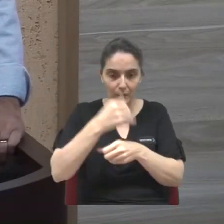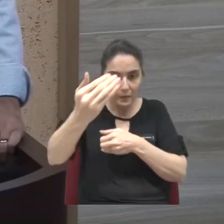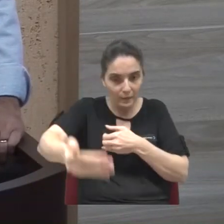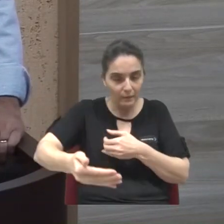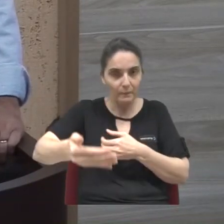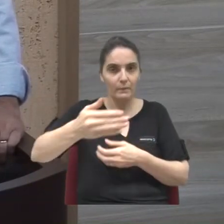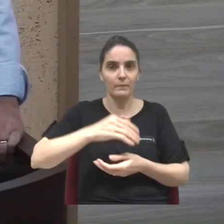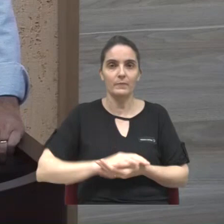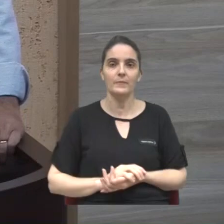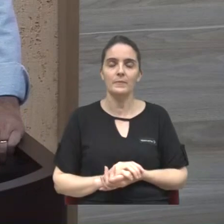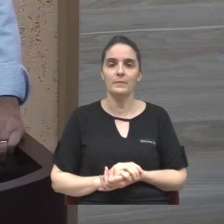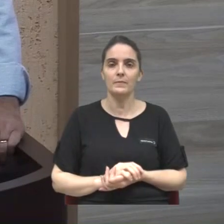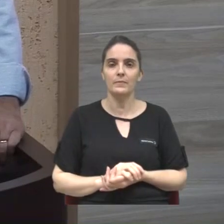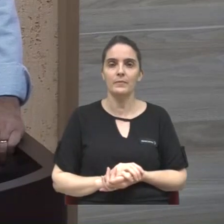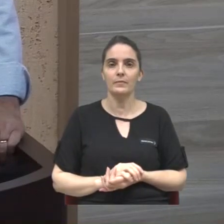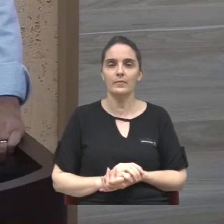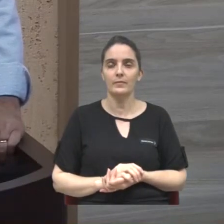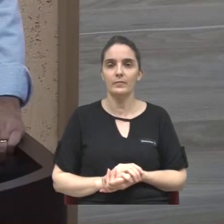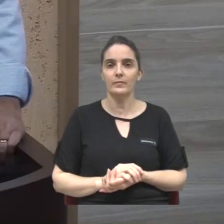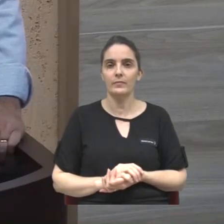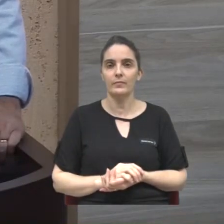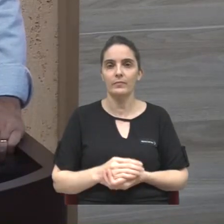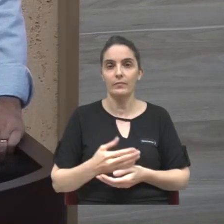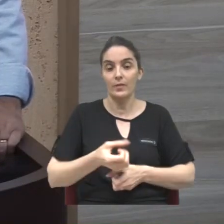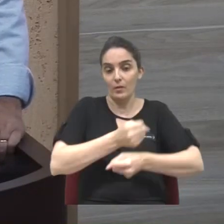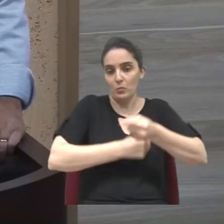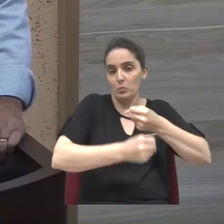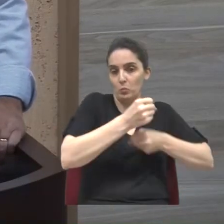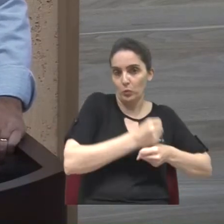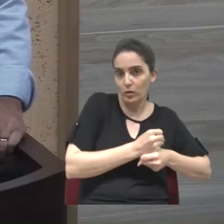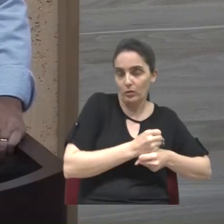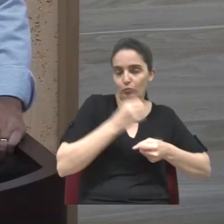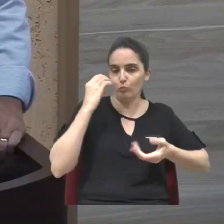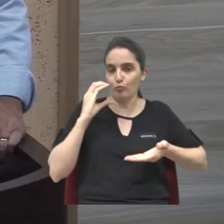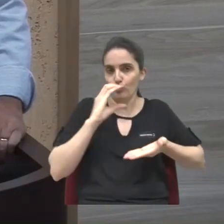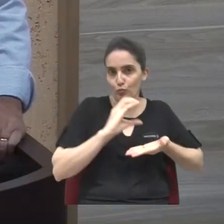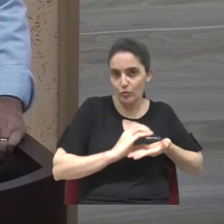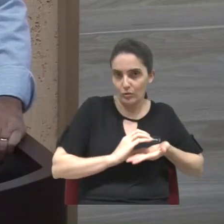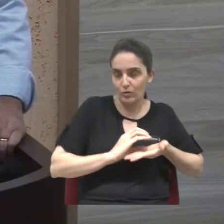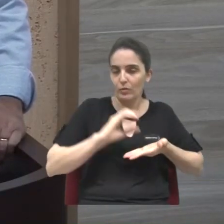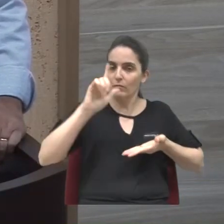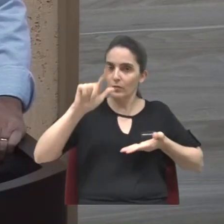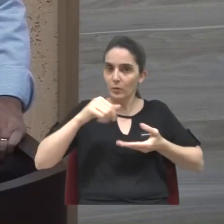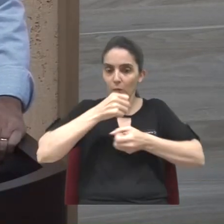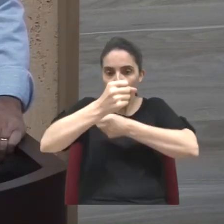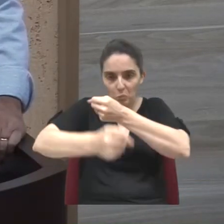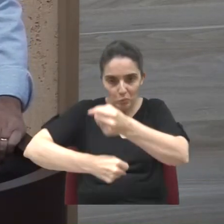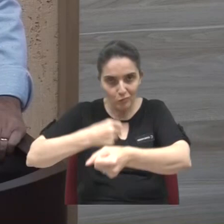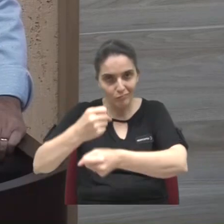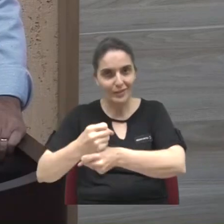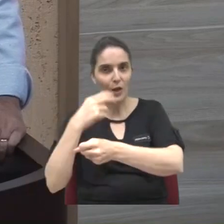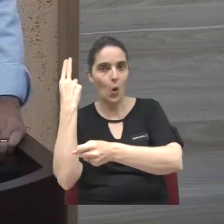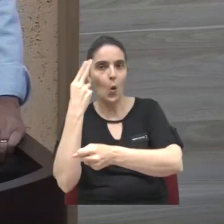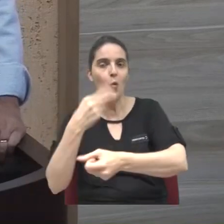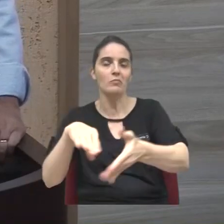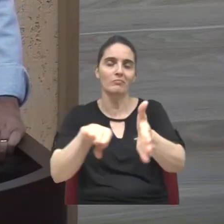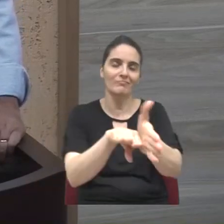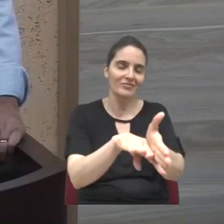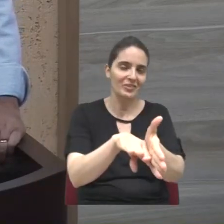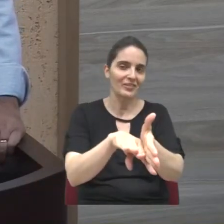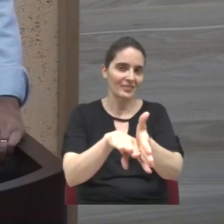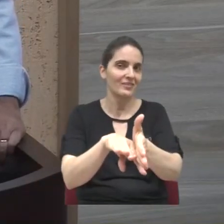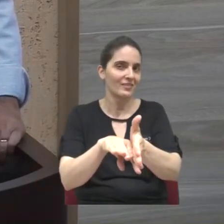fazem a indicação no ano anterior, como o Celso fez em 2017, chegou em 2018, ele vai fazer a indicação esse ano, que é o primeiro